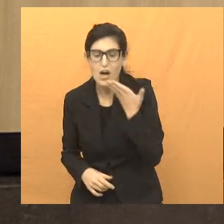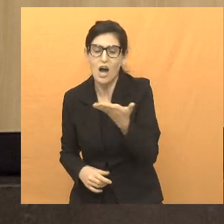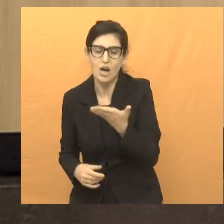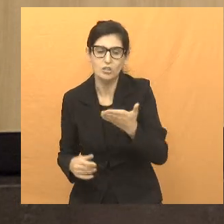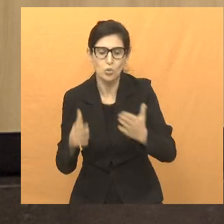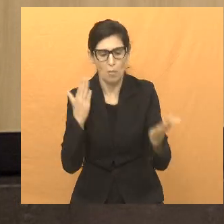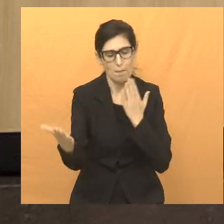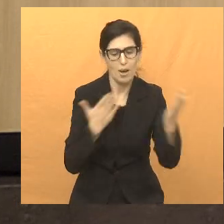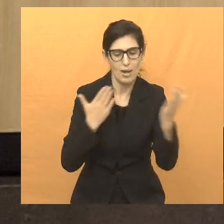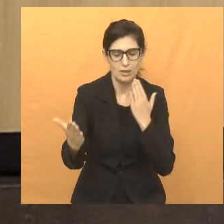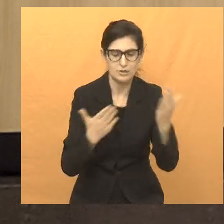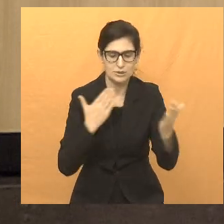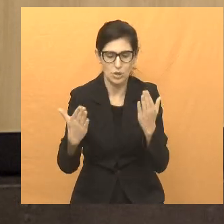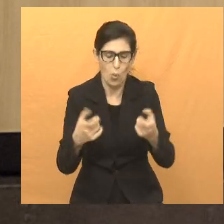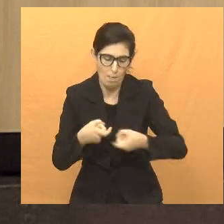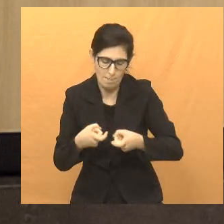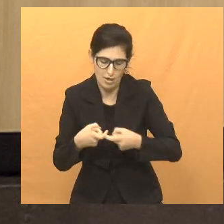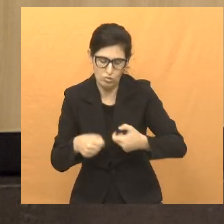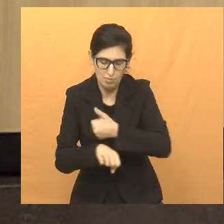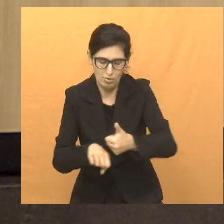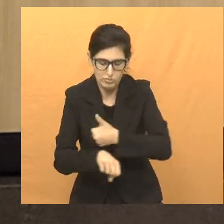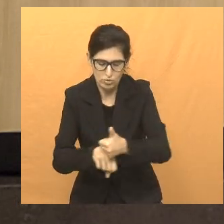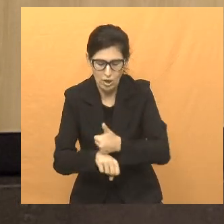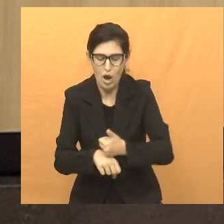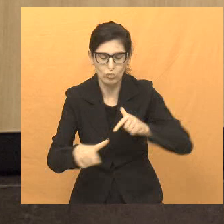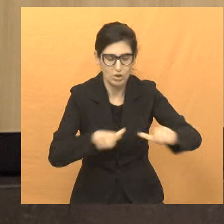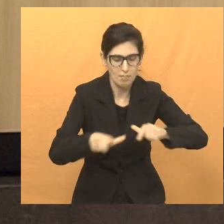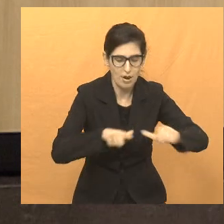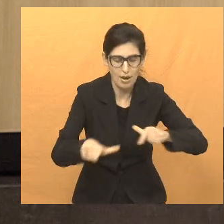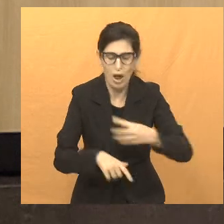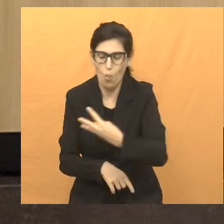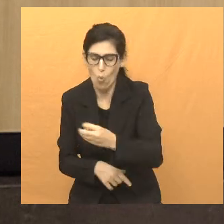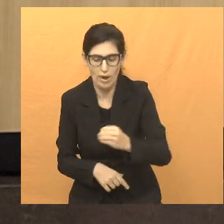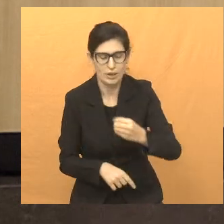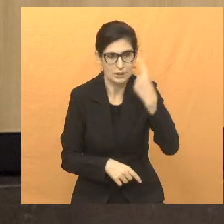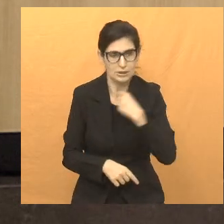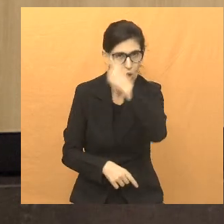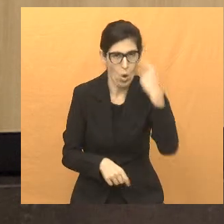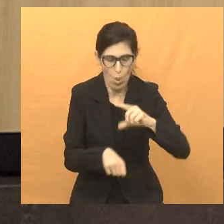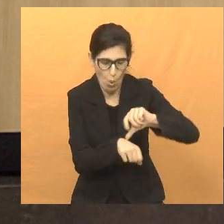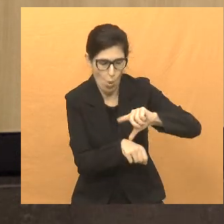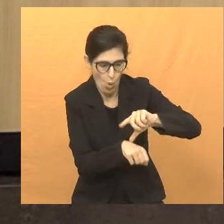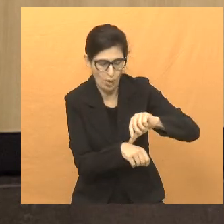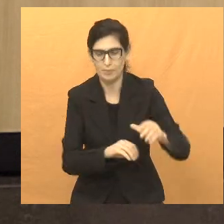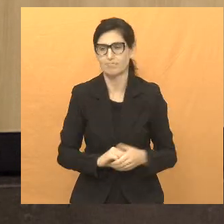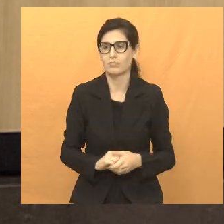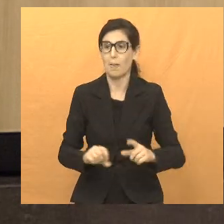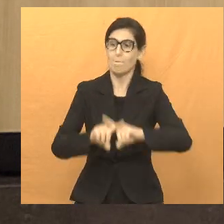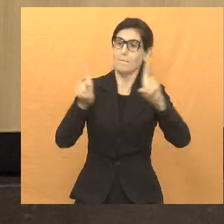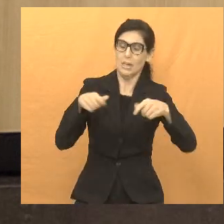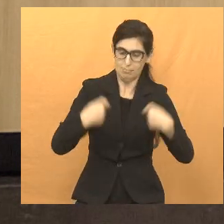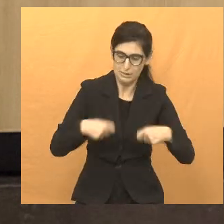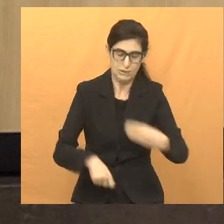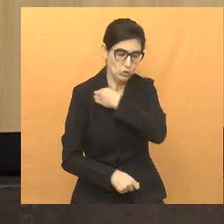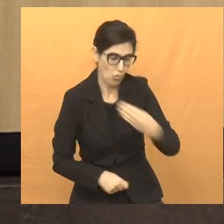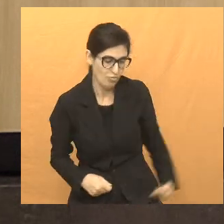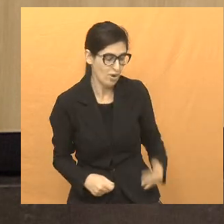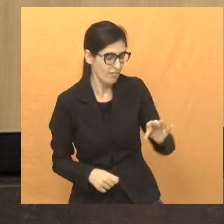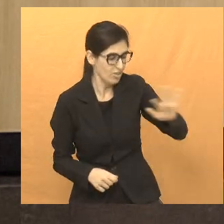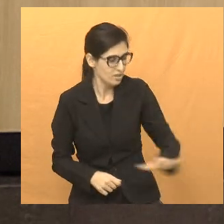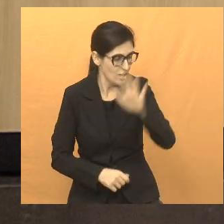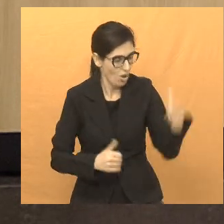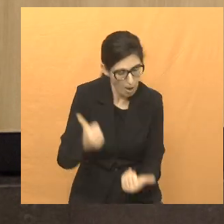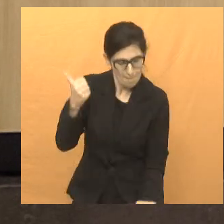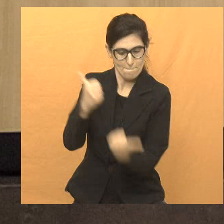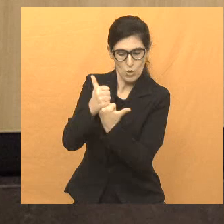do governo nosso, do prefeito Isaías também, algumas unidades dão essa força, apoio para o UPA.